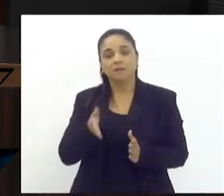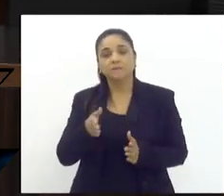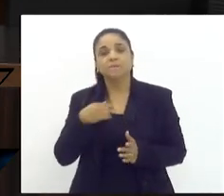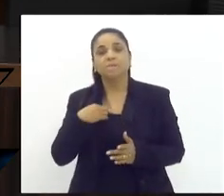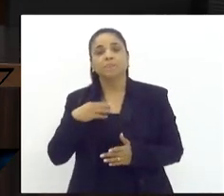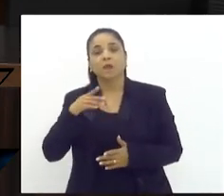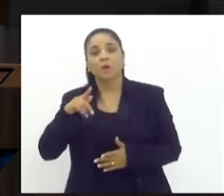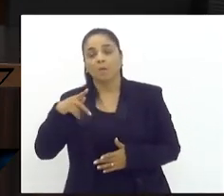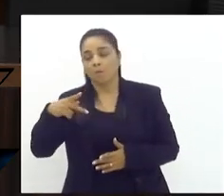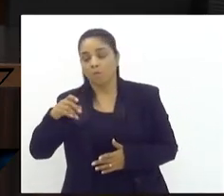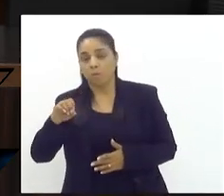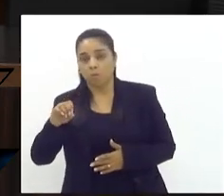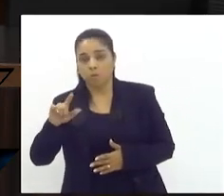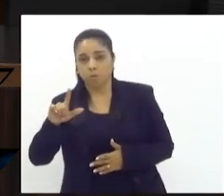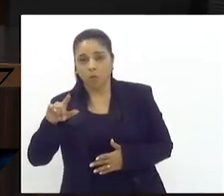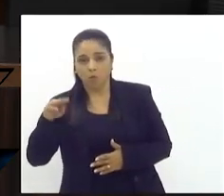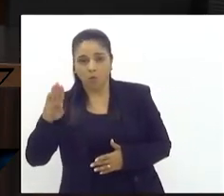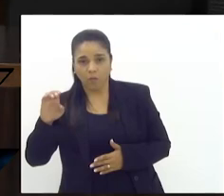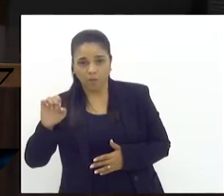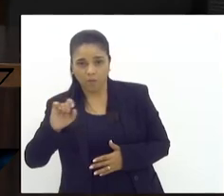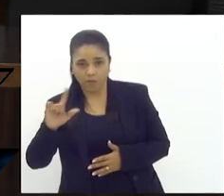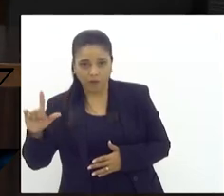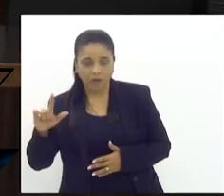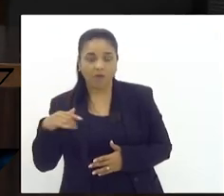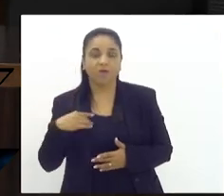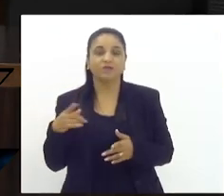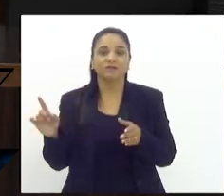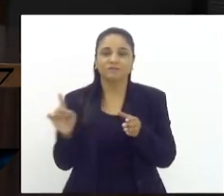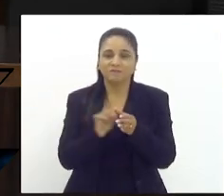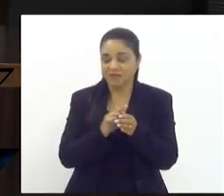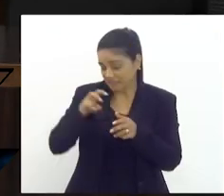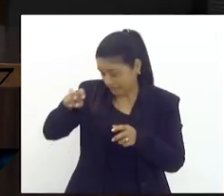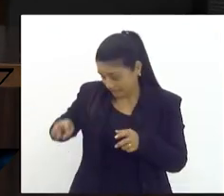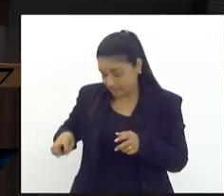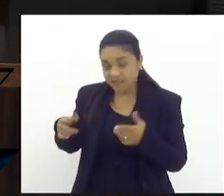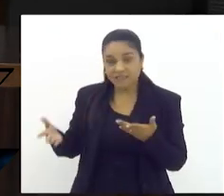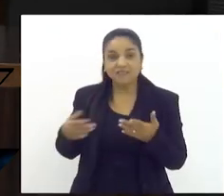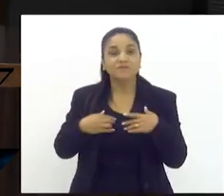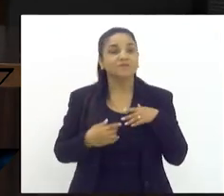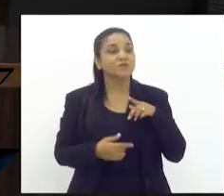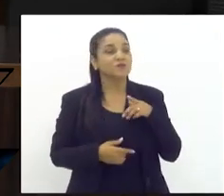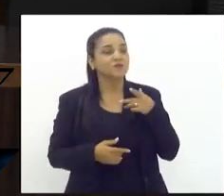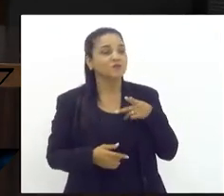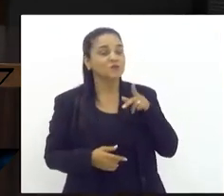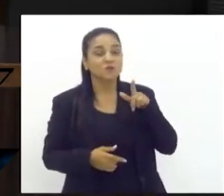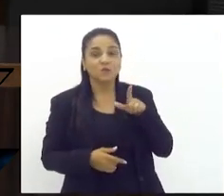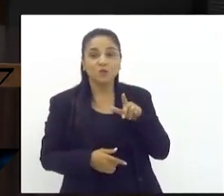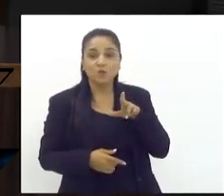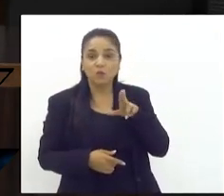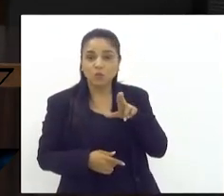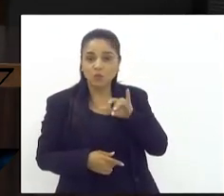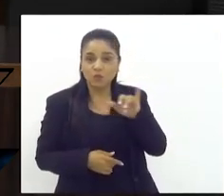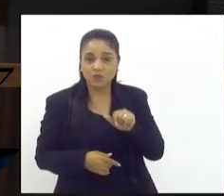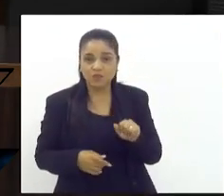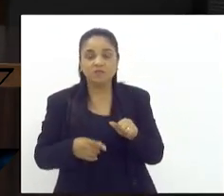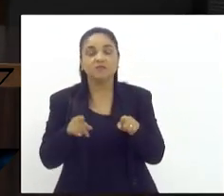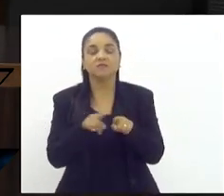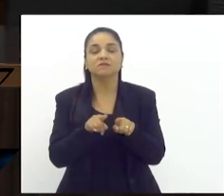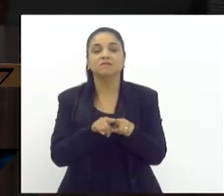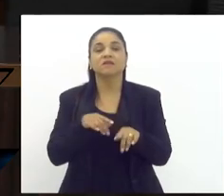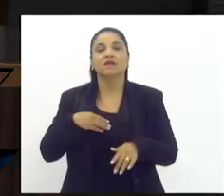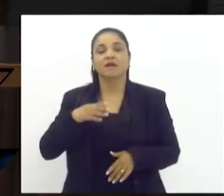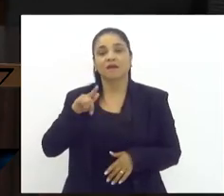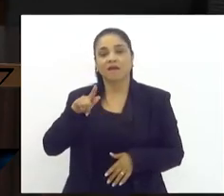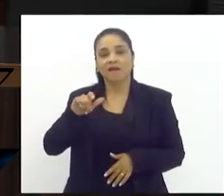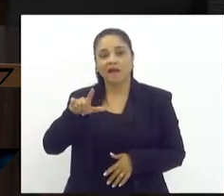Robel que tá aqui do meu lado agora vamos para cá o Deputado Luiz Cláudio o deputado Gagliasso